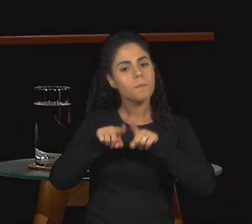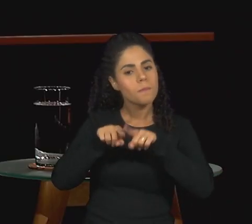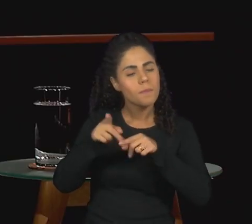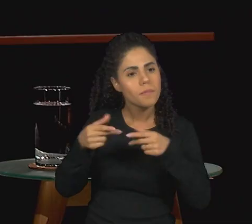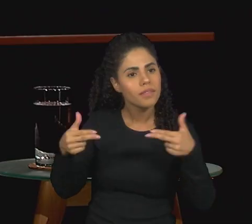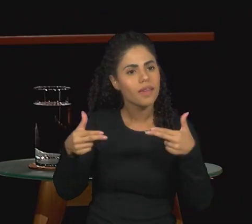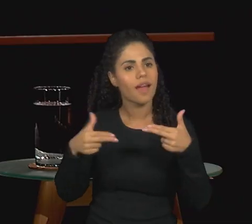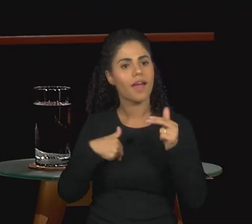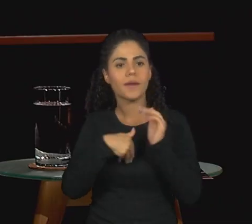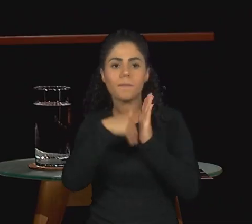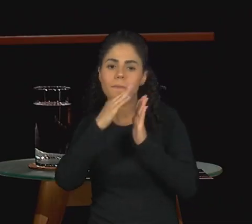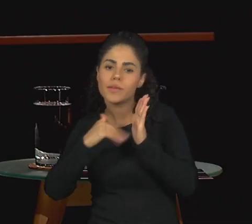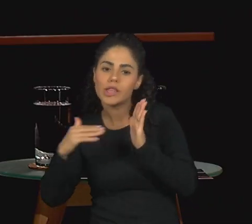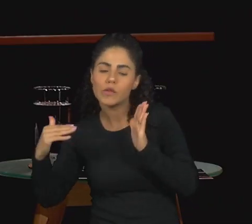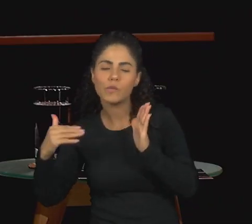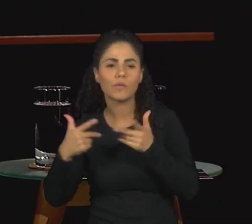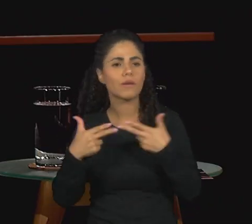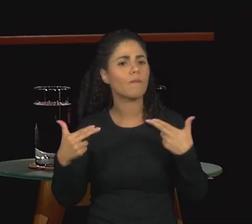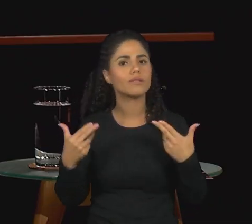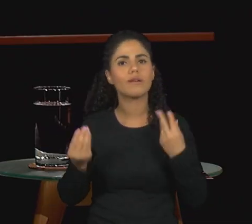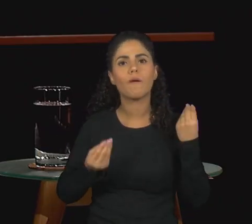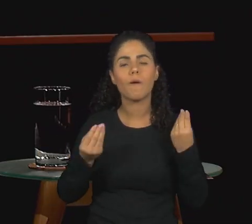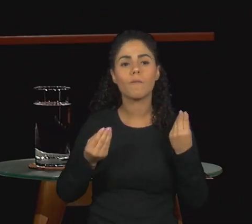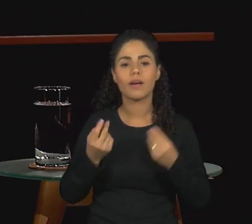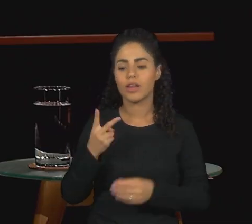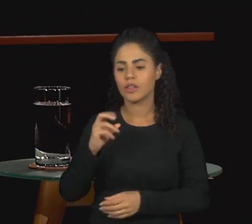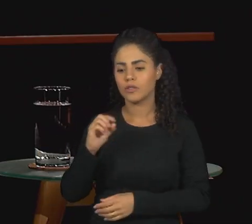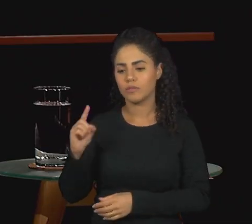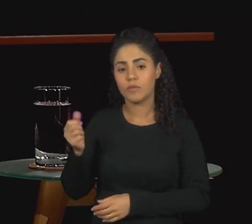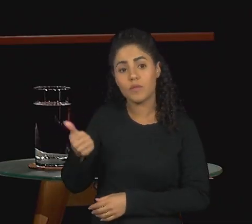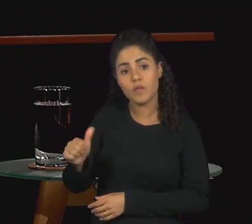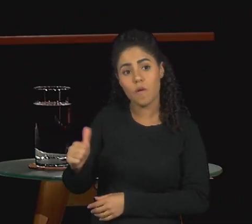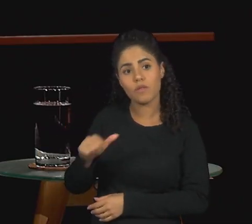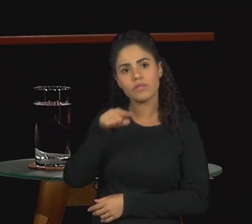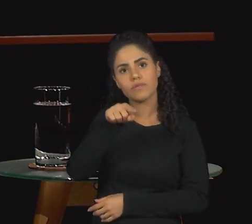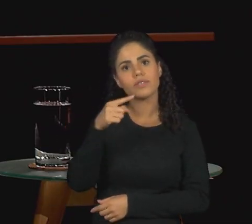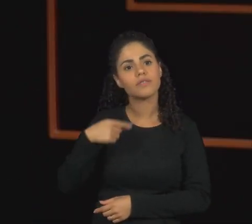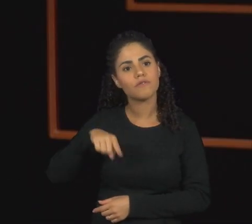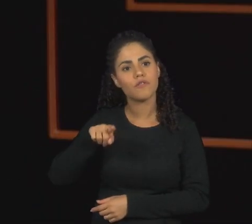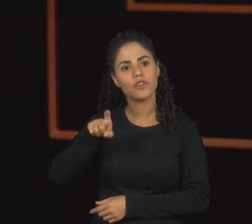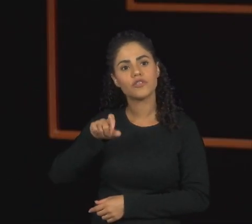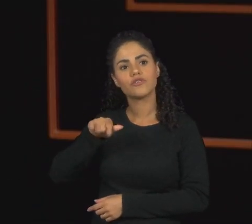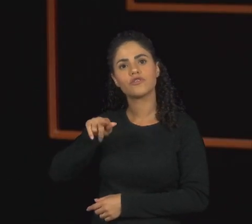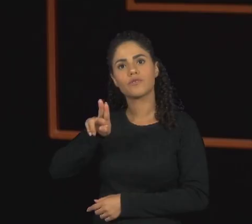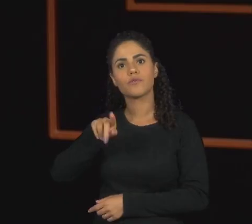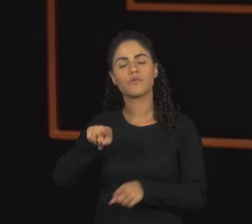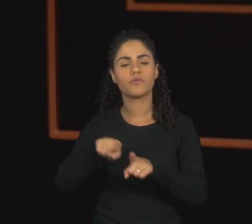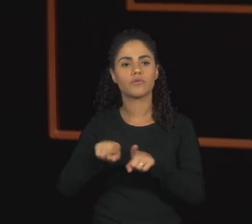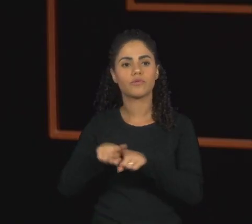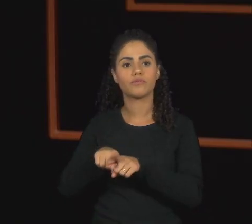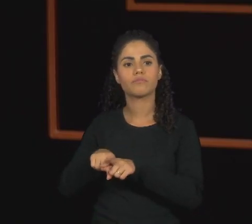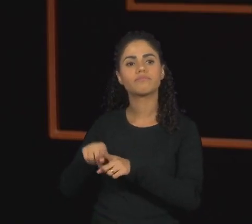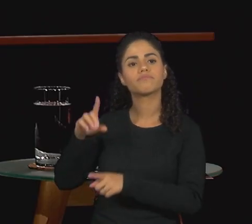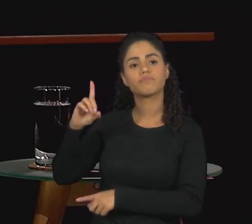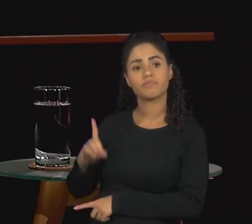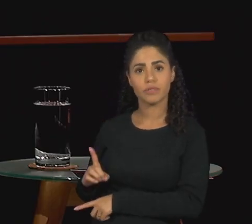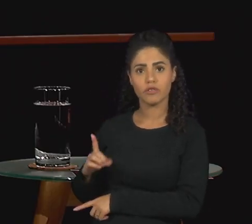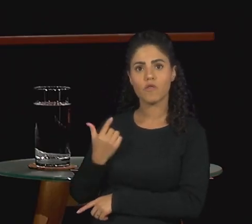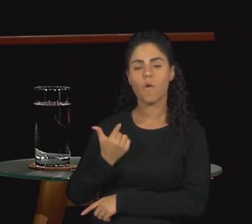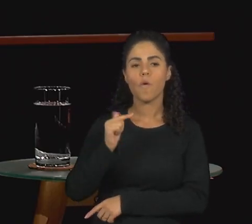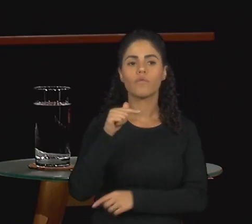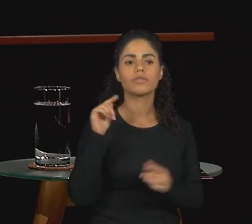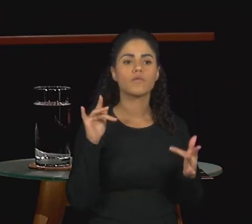Sim. Pinturas, né? E aí, em 2011, você fez Xingu, né? Direção do Carl Hamburger, e aí você toma